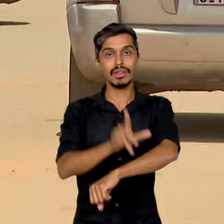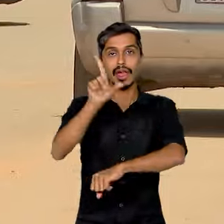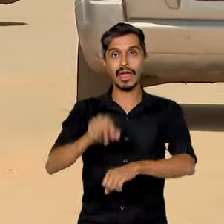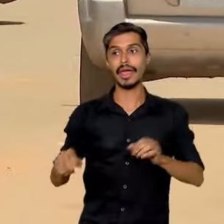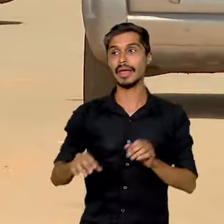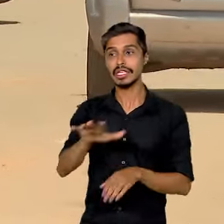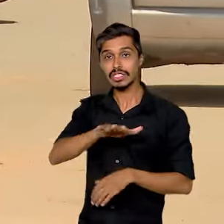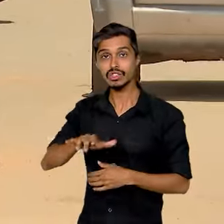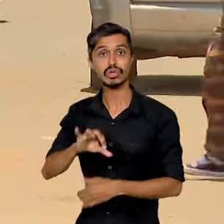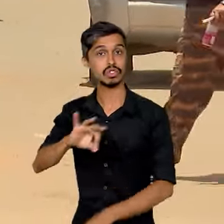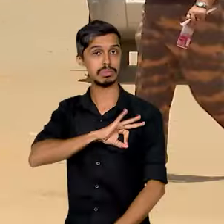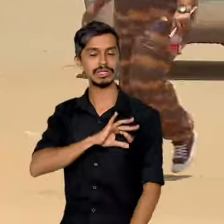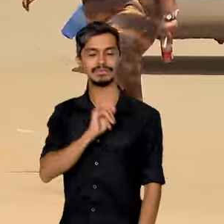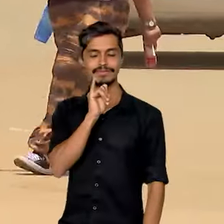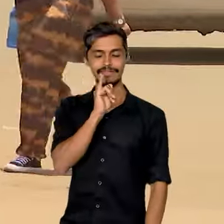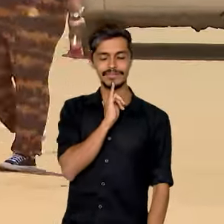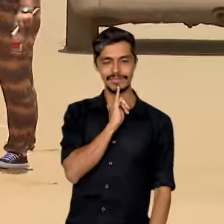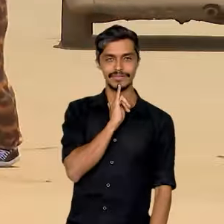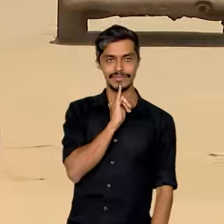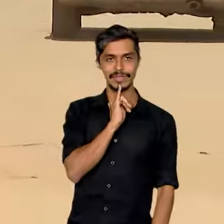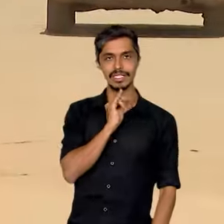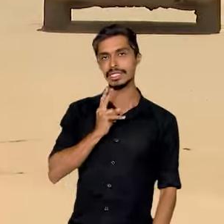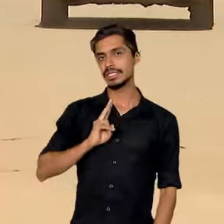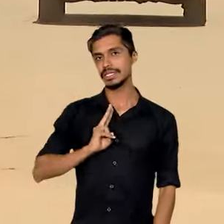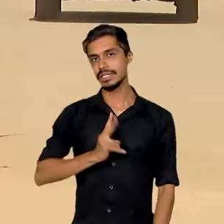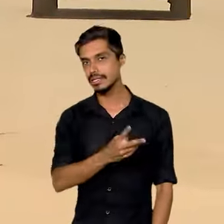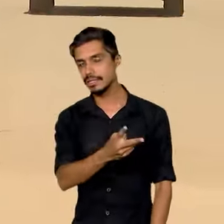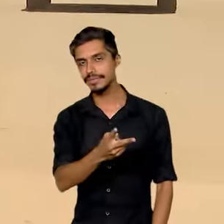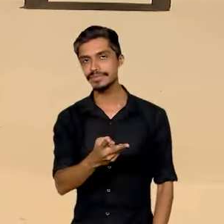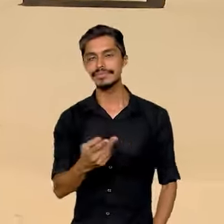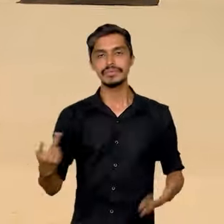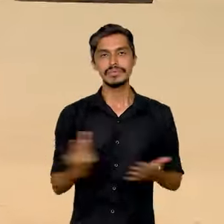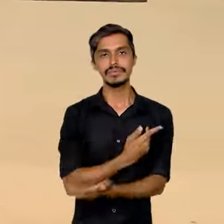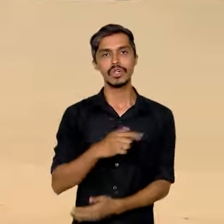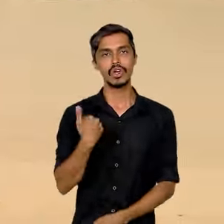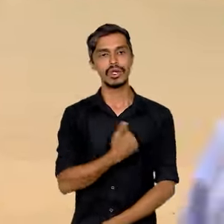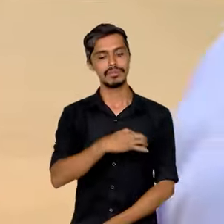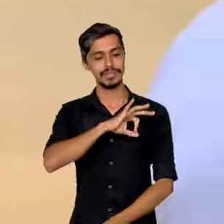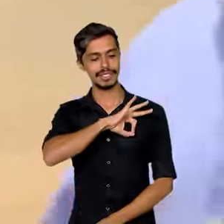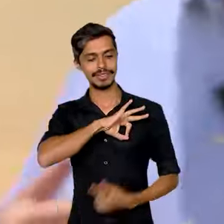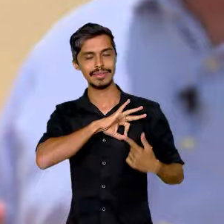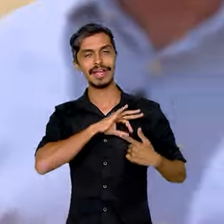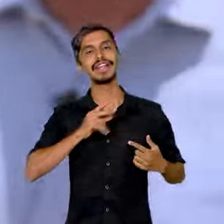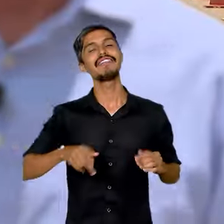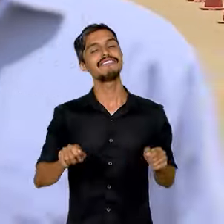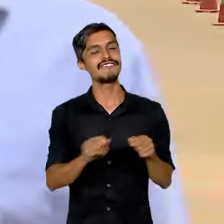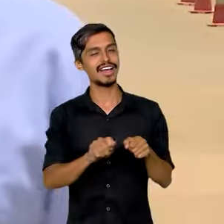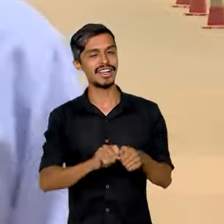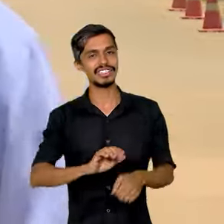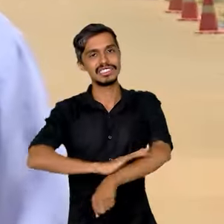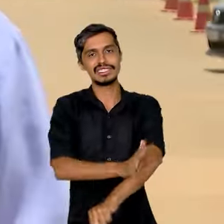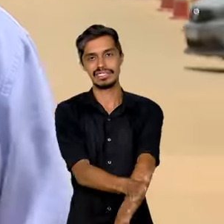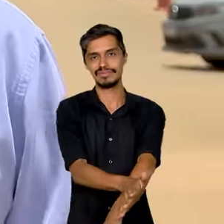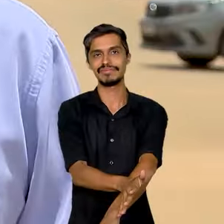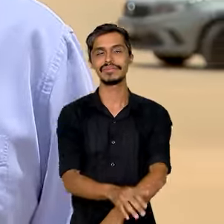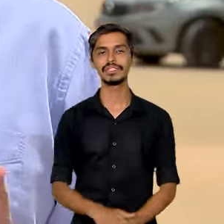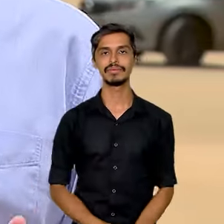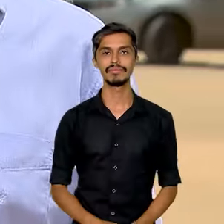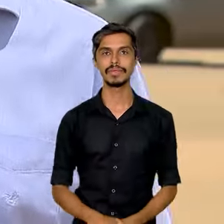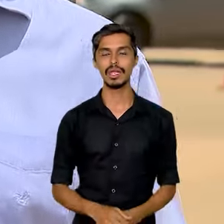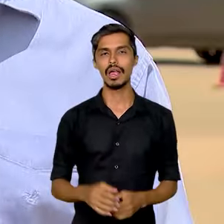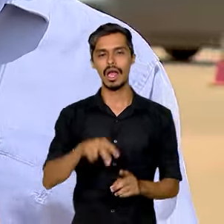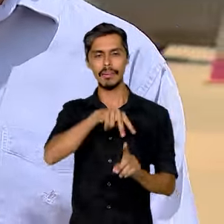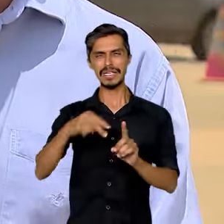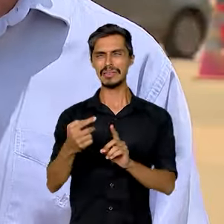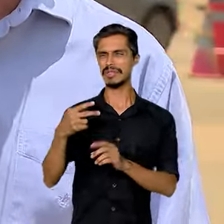de polícia e, infelizmente, tão frequentemente, nossa polícia é um caso de racismo. A percepção sobre a